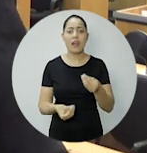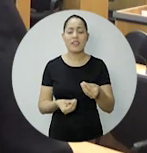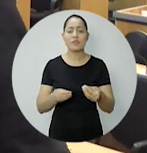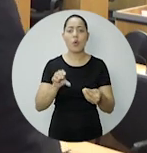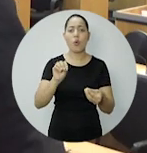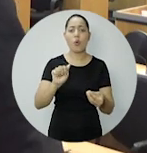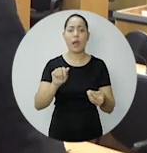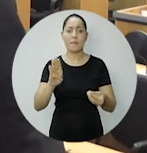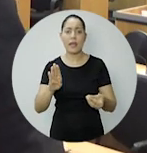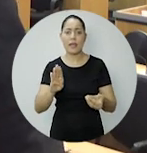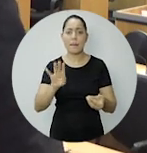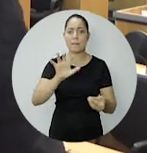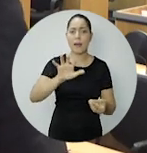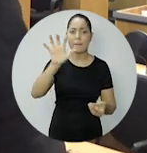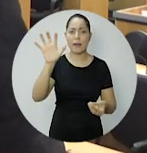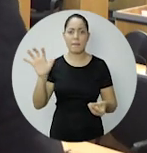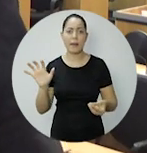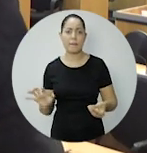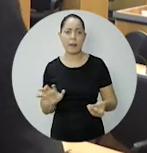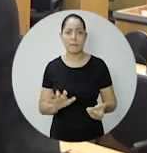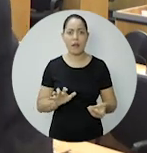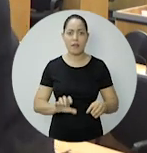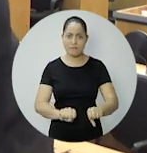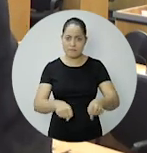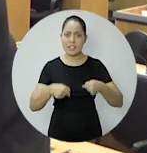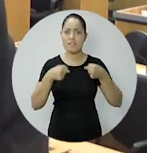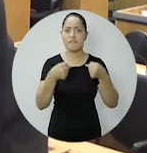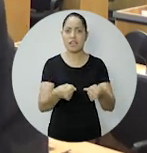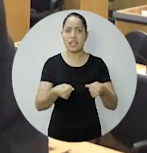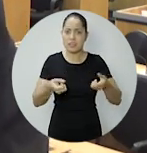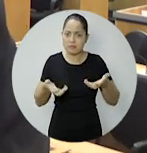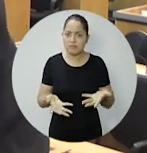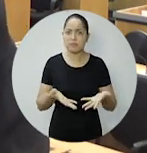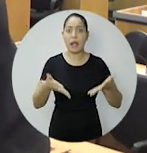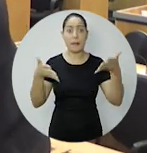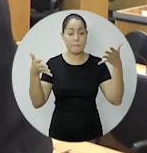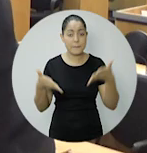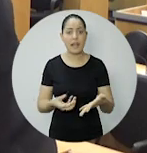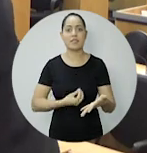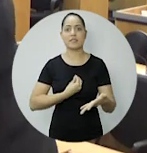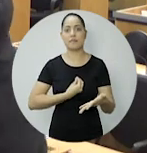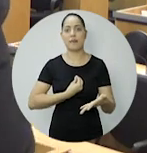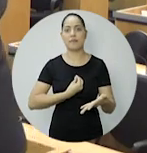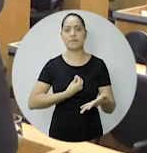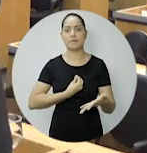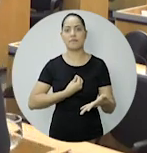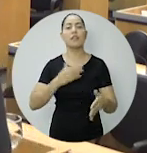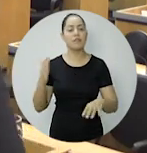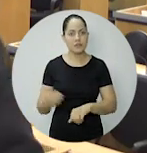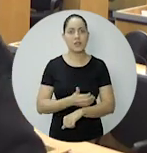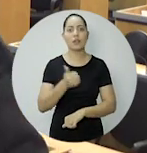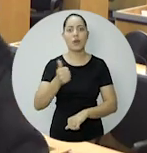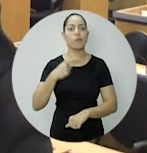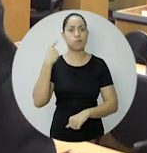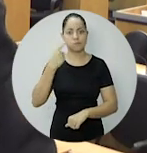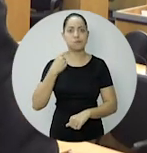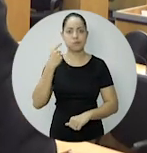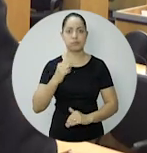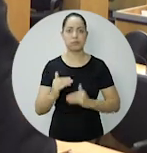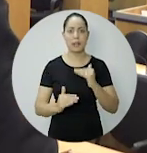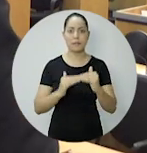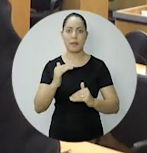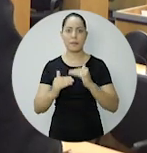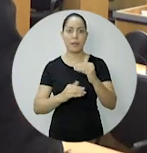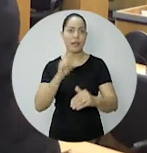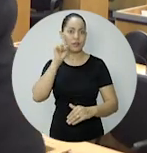Brasil participarem deste processo, desta ideia de defesa das prerrogativas, melhor a nossa